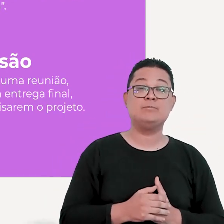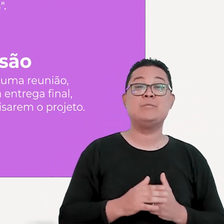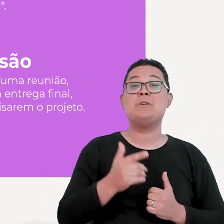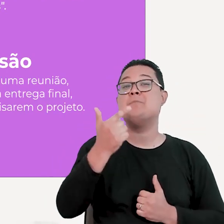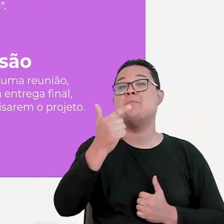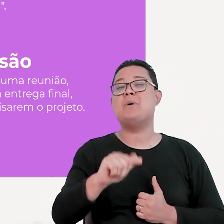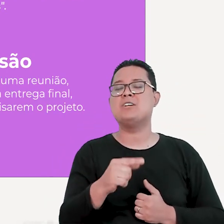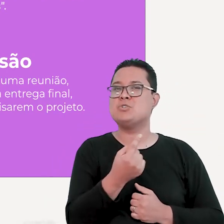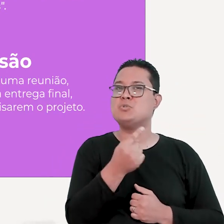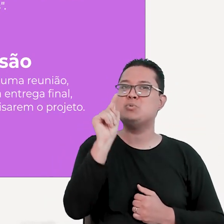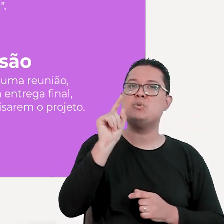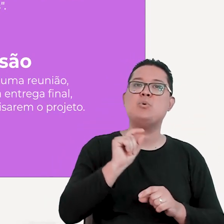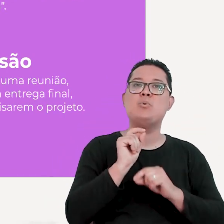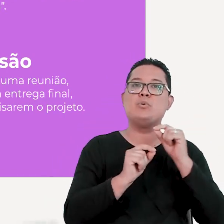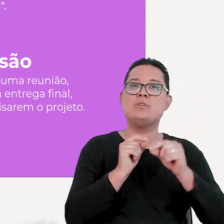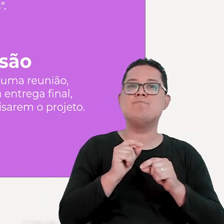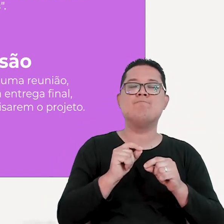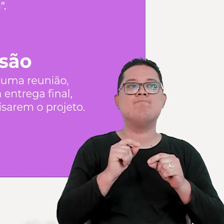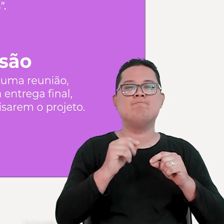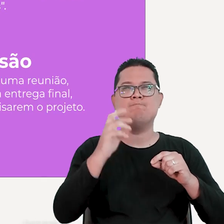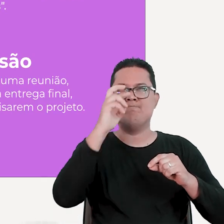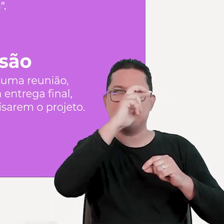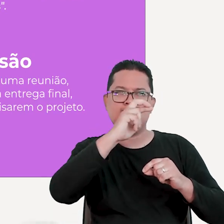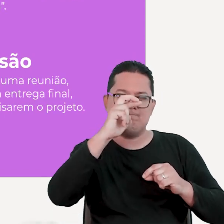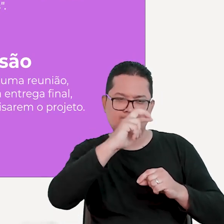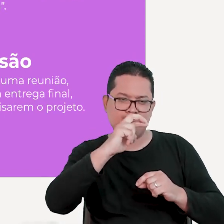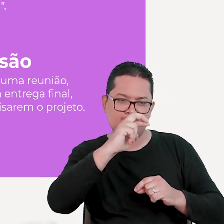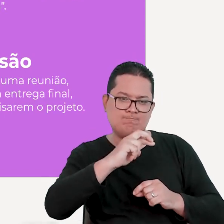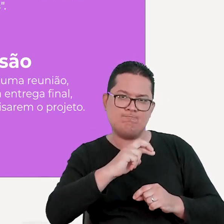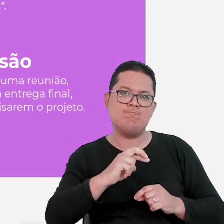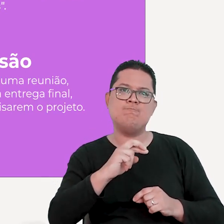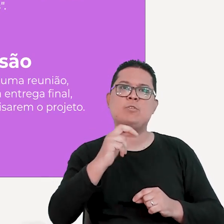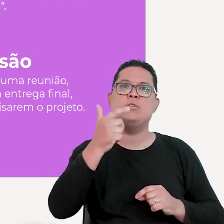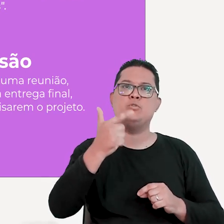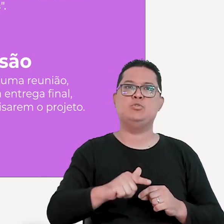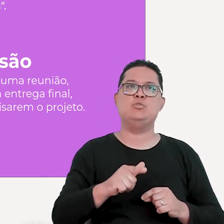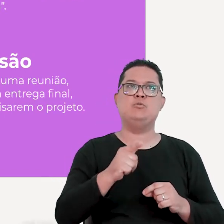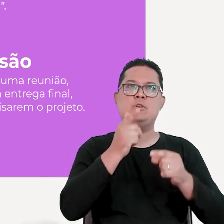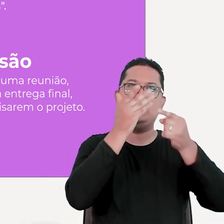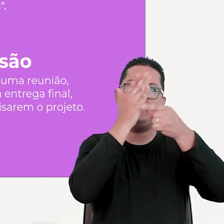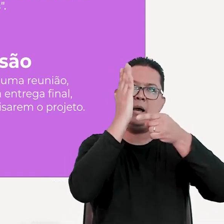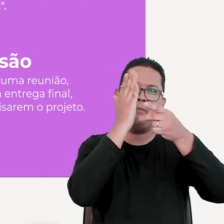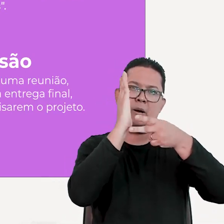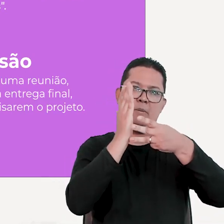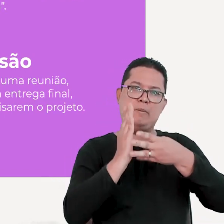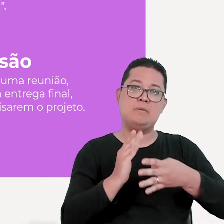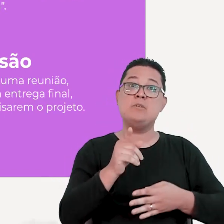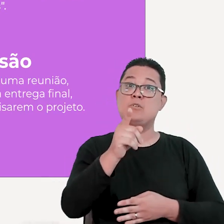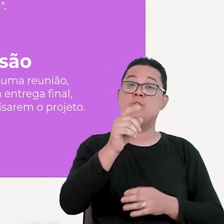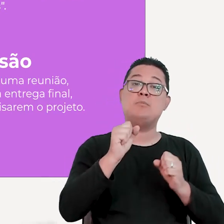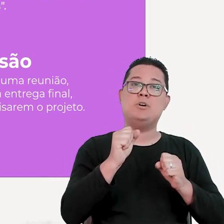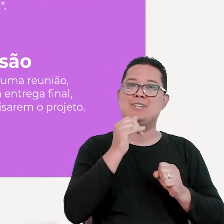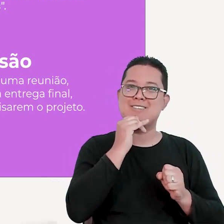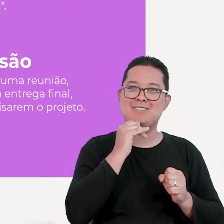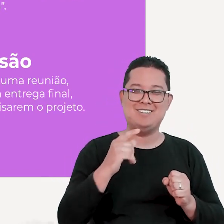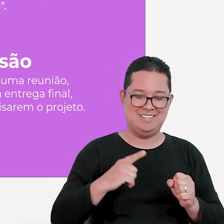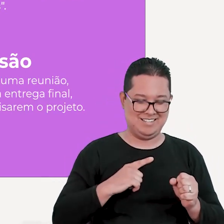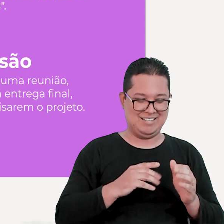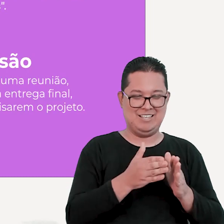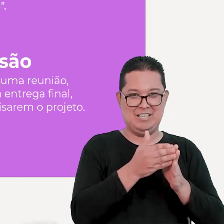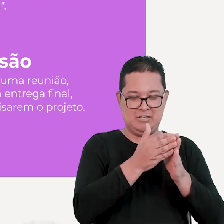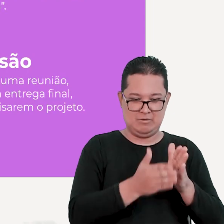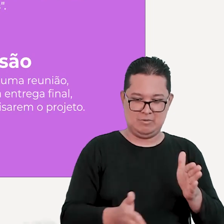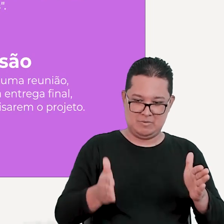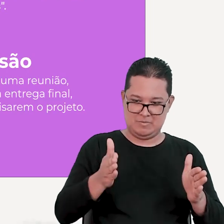chegando no fim dessas 3 semanas que vocês têm para entregar o projeto, marque com uns 2 dias de antecedência da data